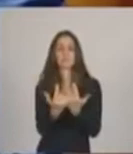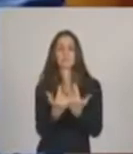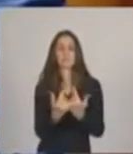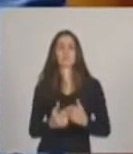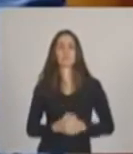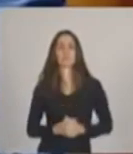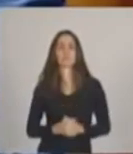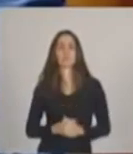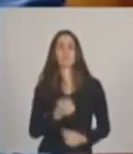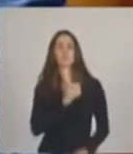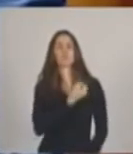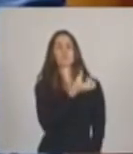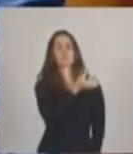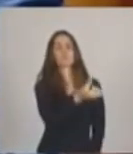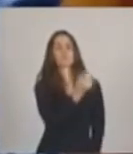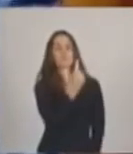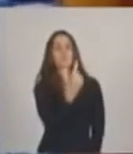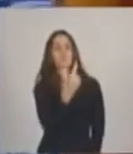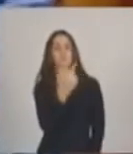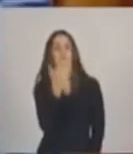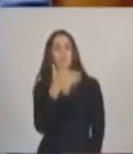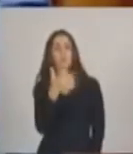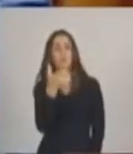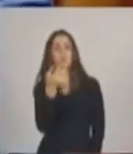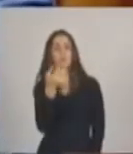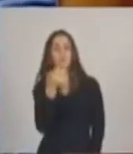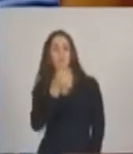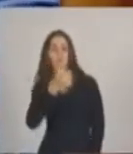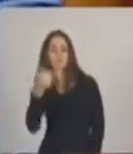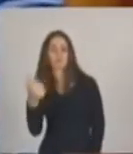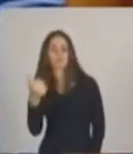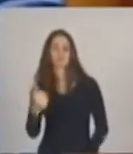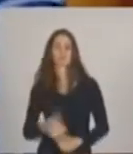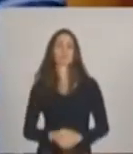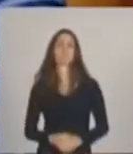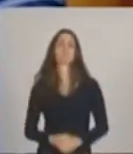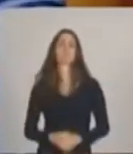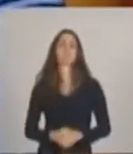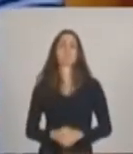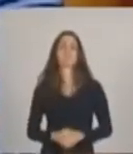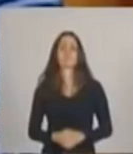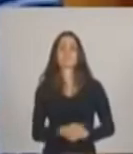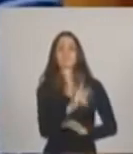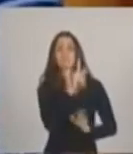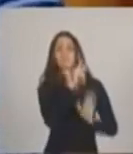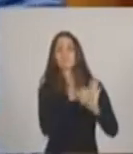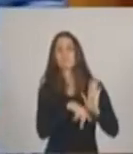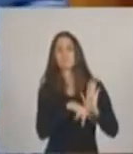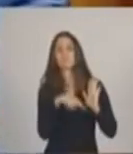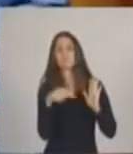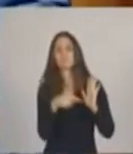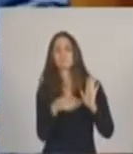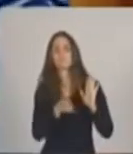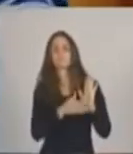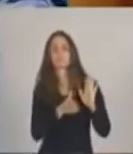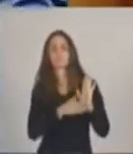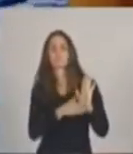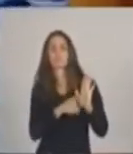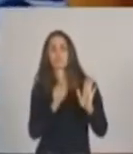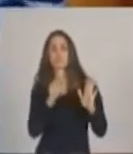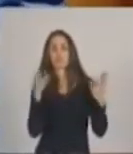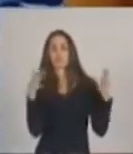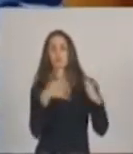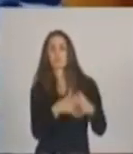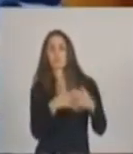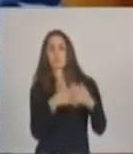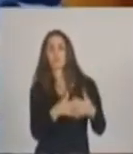O número dele era 61/2021 desse projeto. Esse foi um projeto um pouco mais complexo, porque